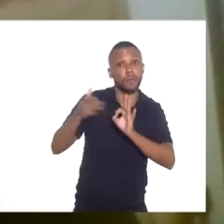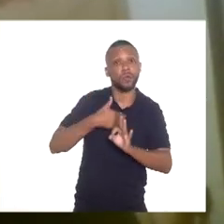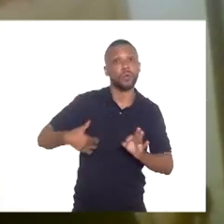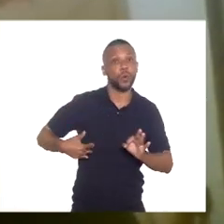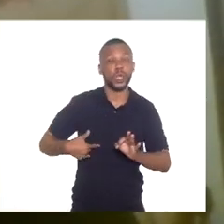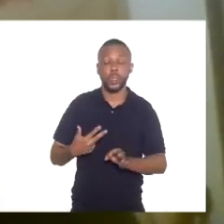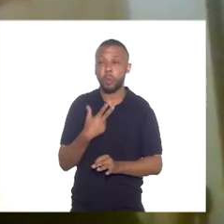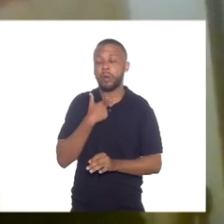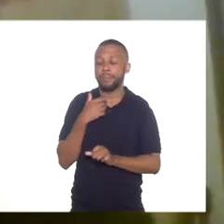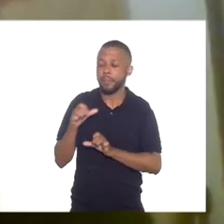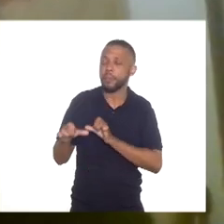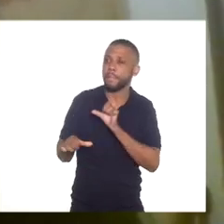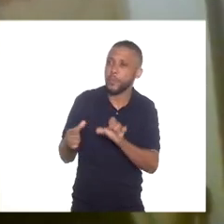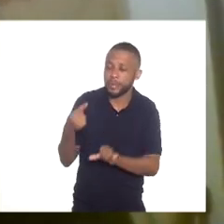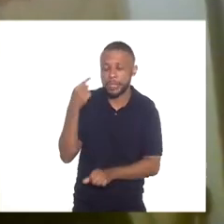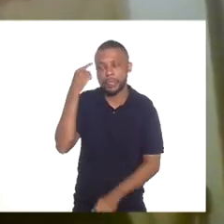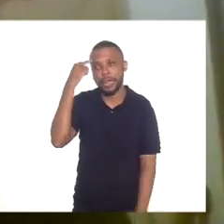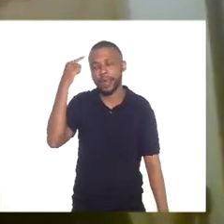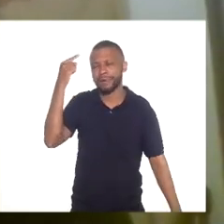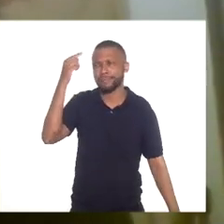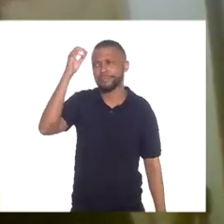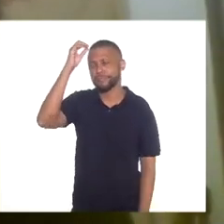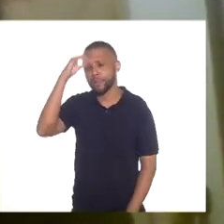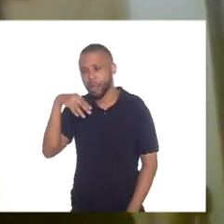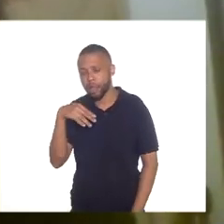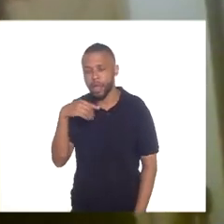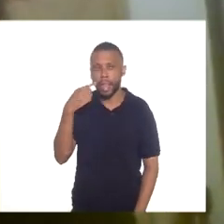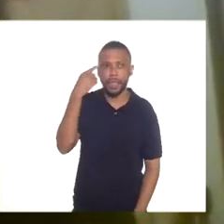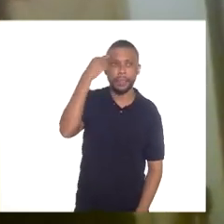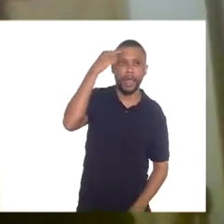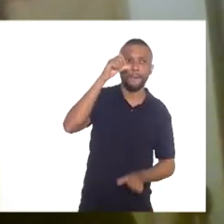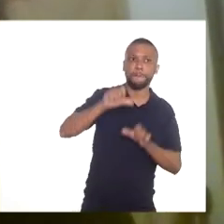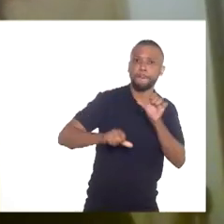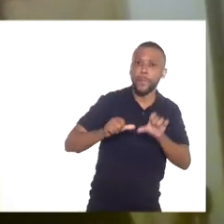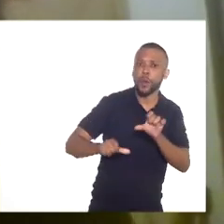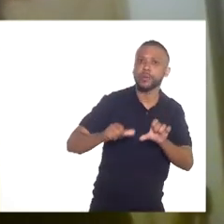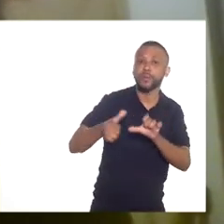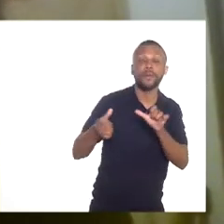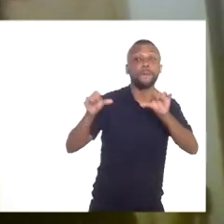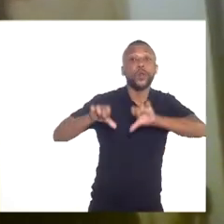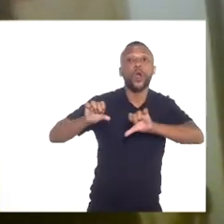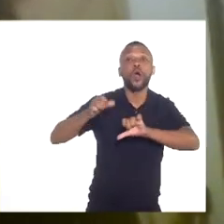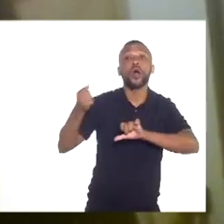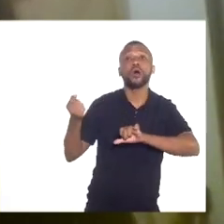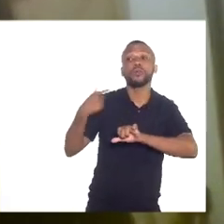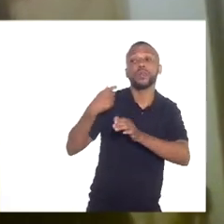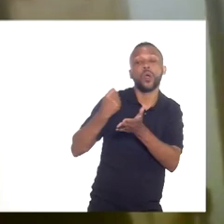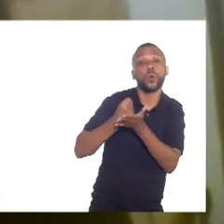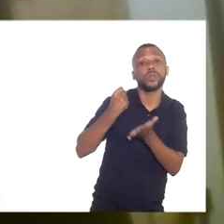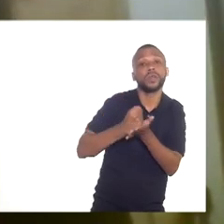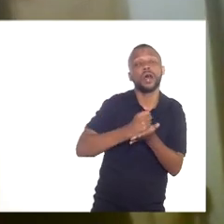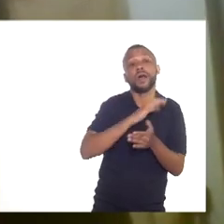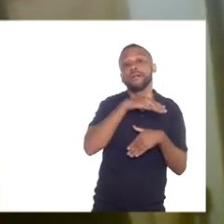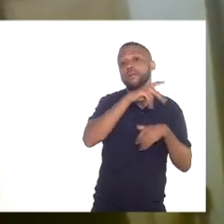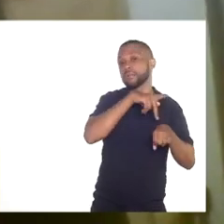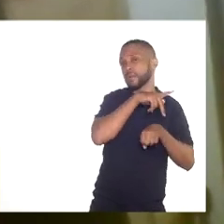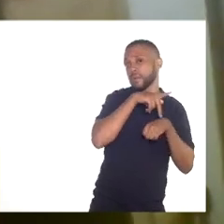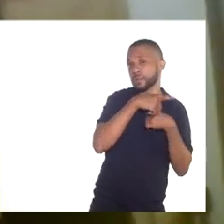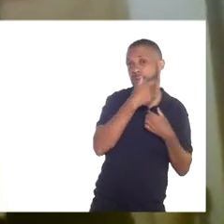ideia. Né? Porque pior do que contratar no exterior é contratar no